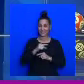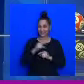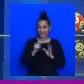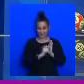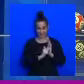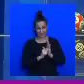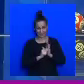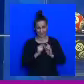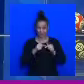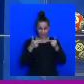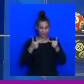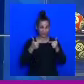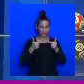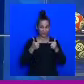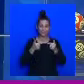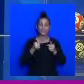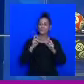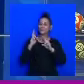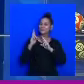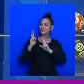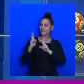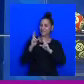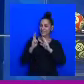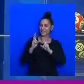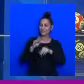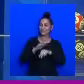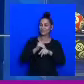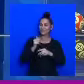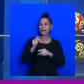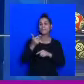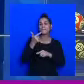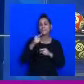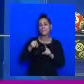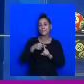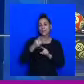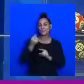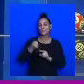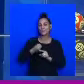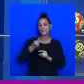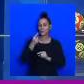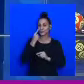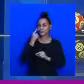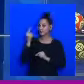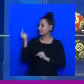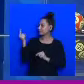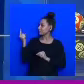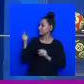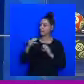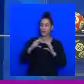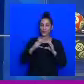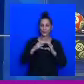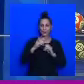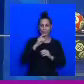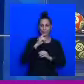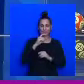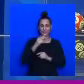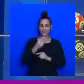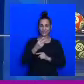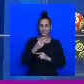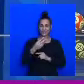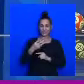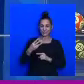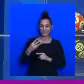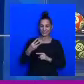aí, tá marcando? Tá com sorte? Estamos na torcida. Vamos chamar mais um número. Bola verde, número